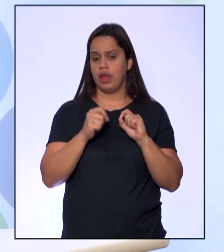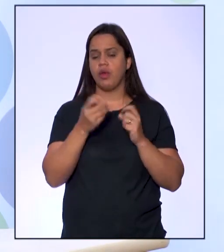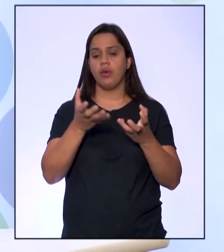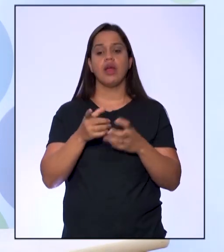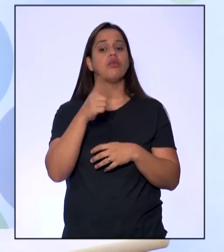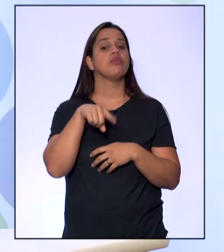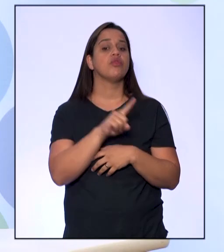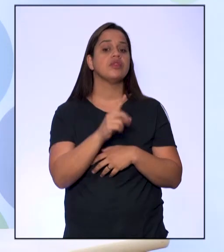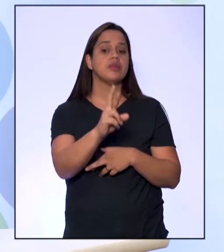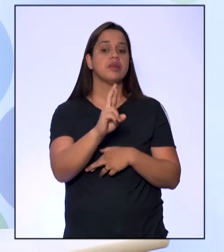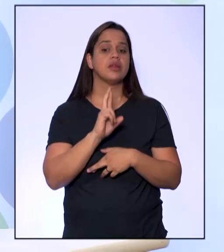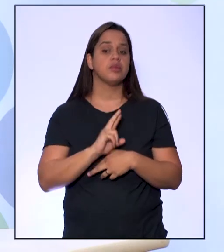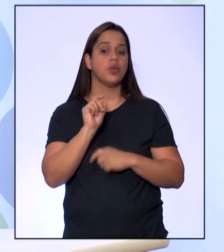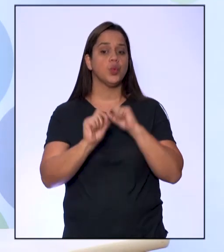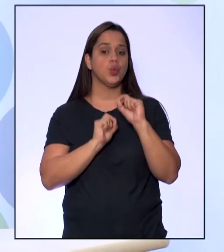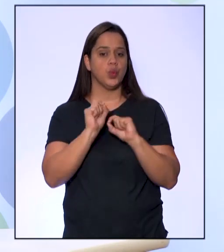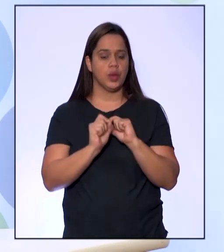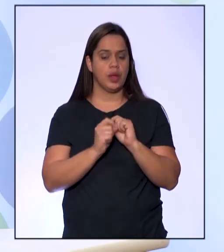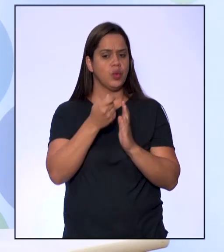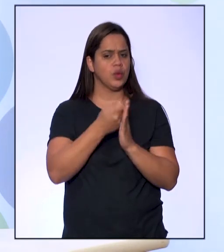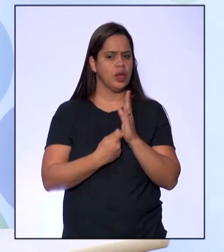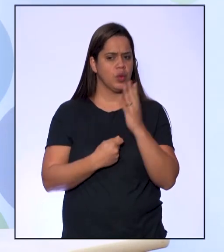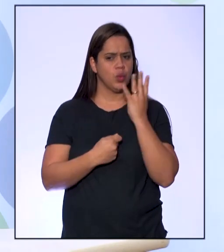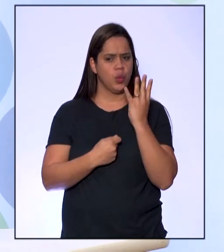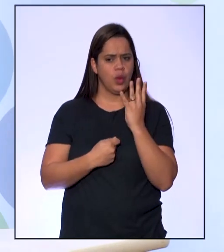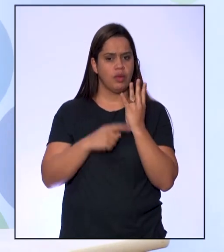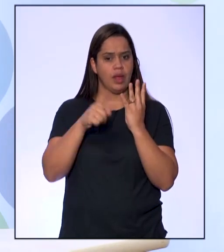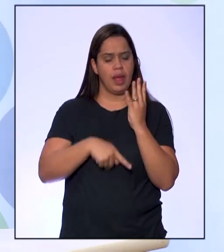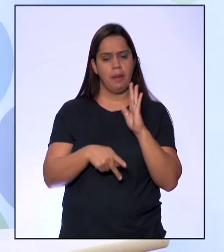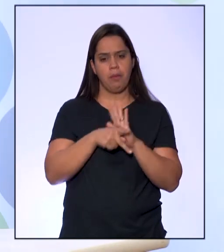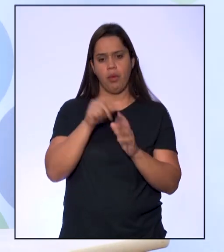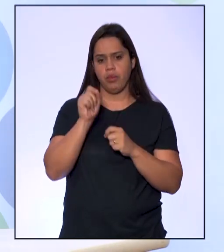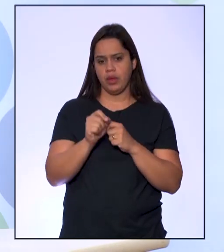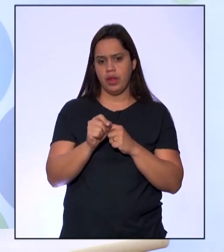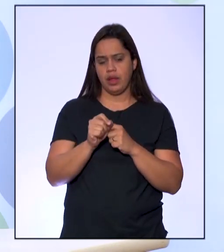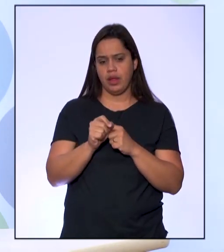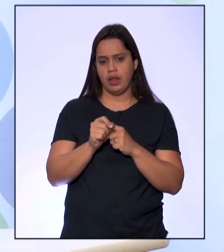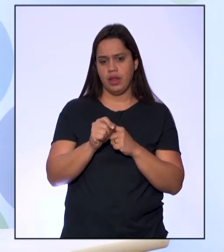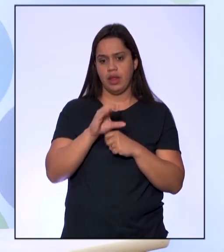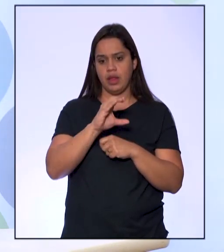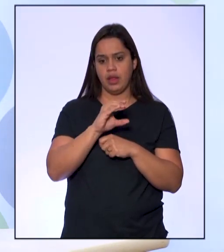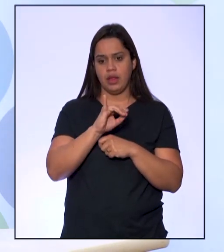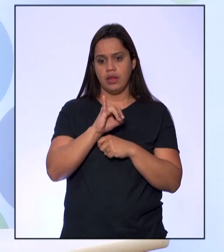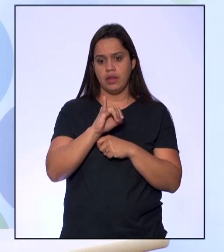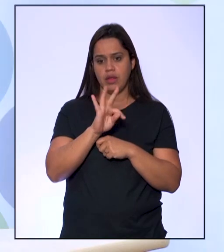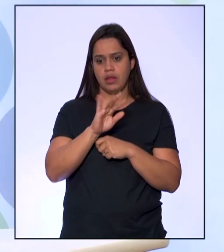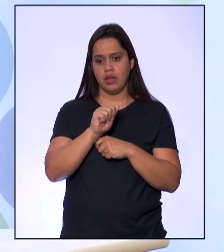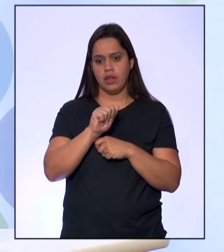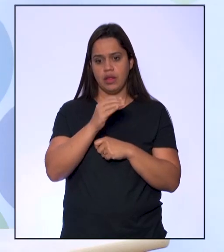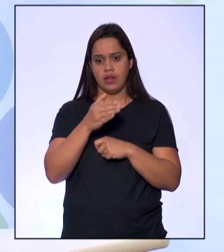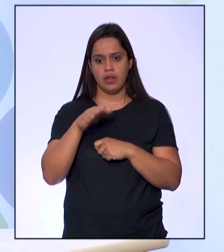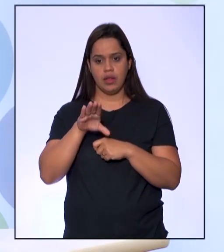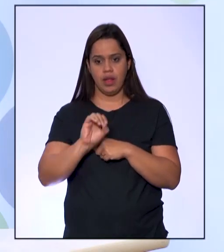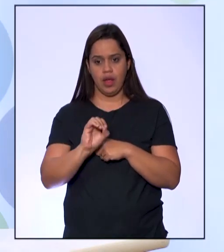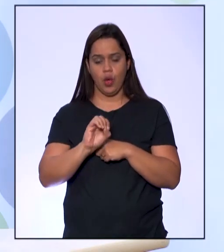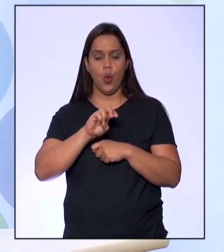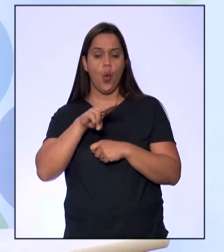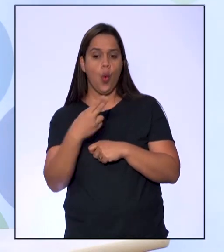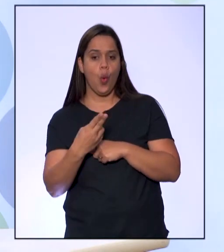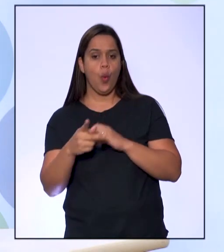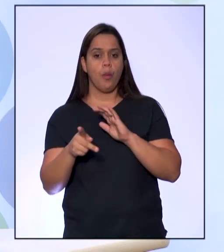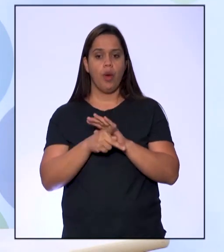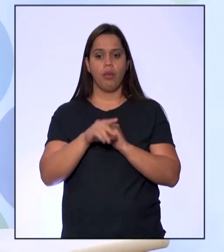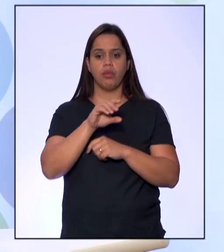me digam, o texto 4 é uma citação, ele tem uma citação ou ele está no discurso